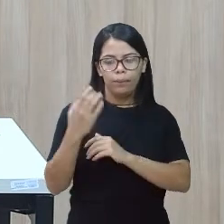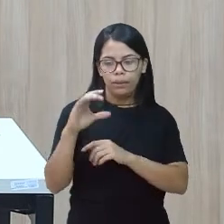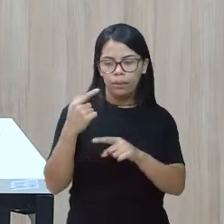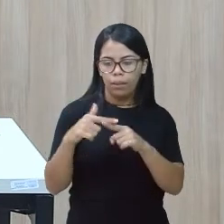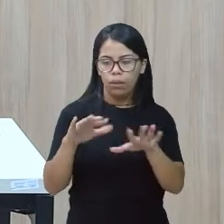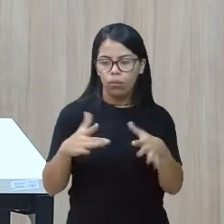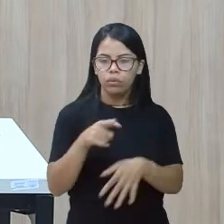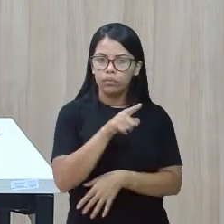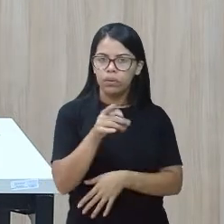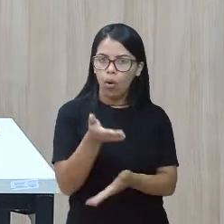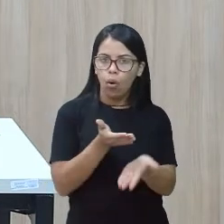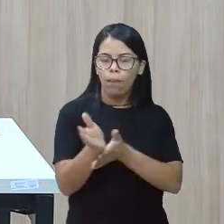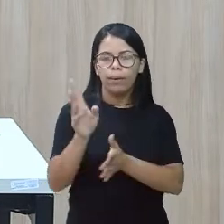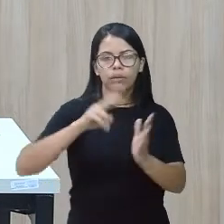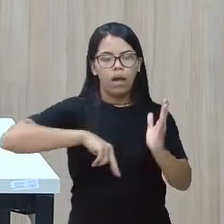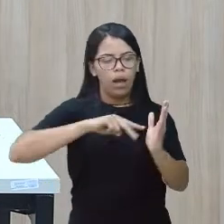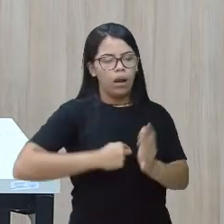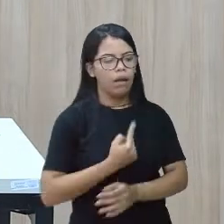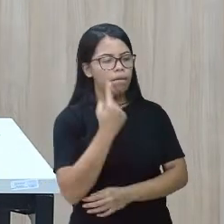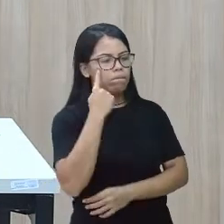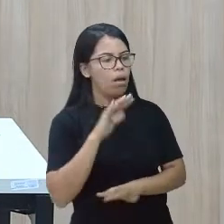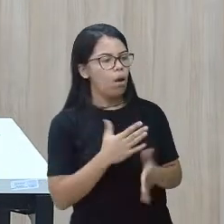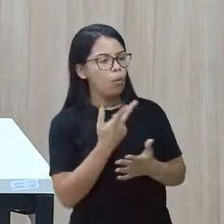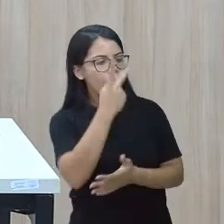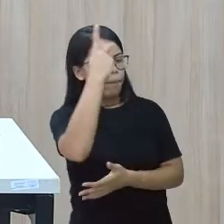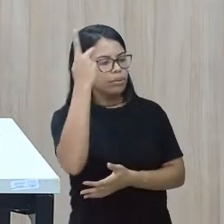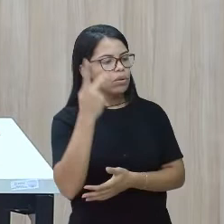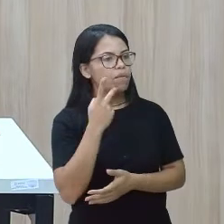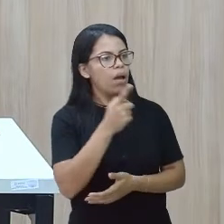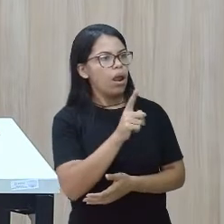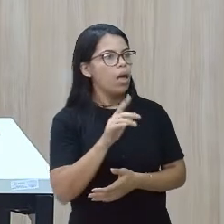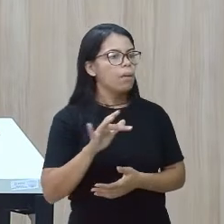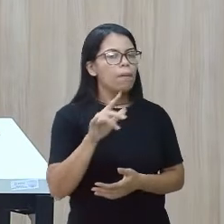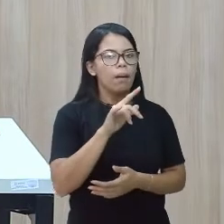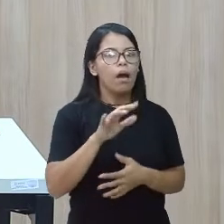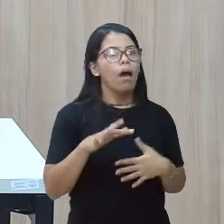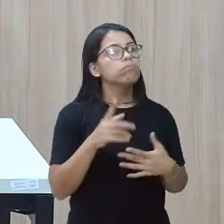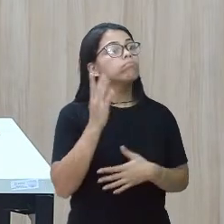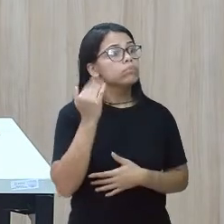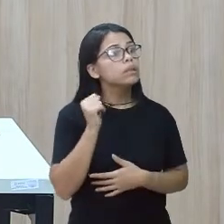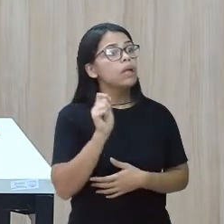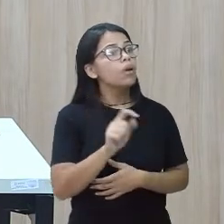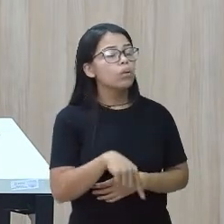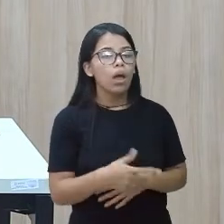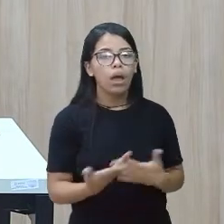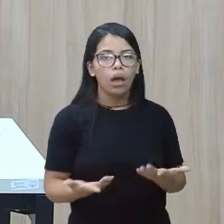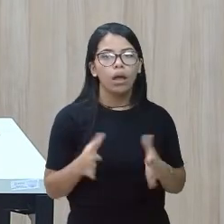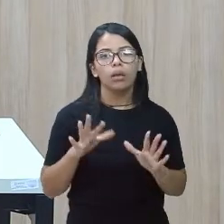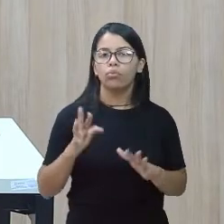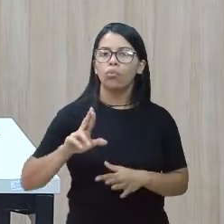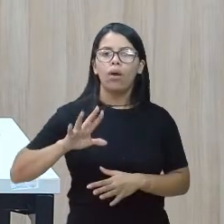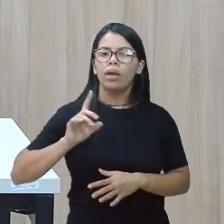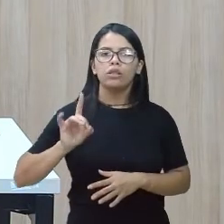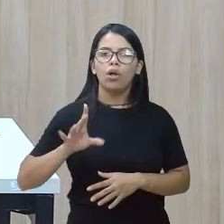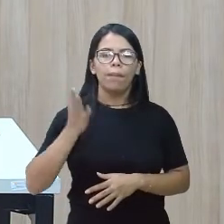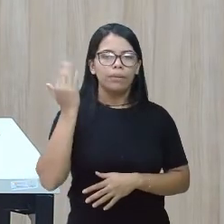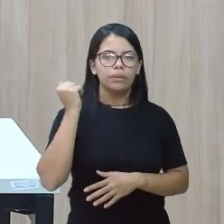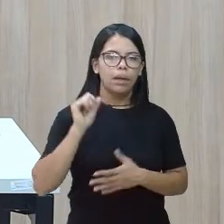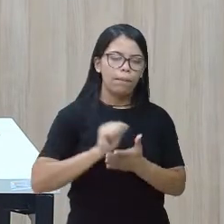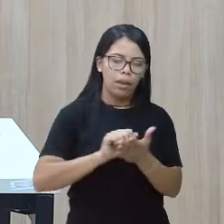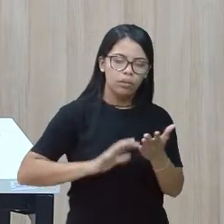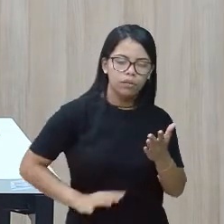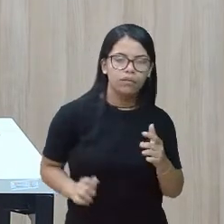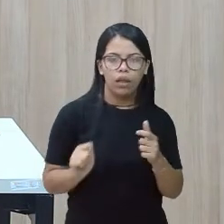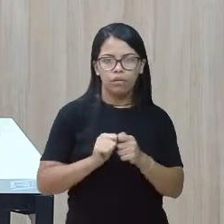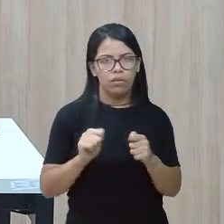a ver, começa alguém falar e você já diz, eu sei o que é, né? Não só para uma questão de a resolução de um exercício,